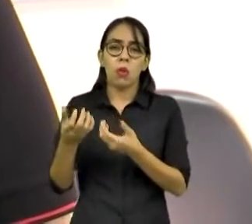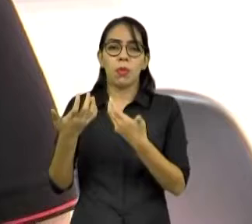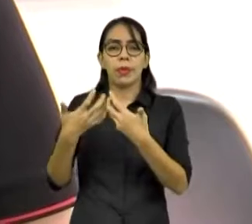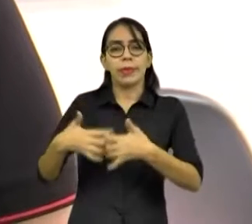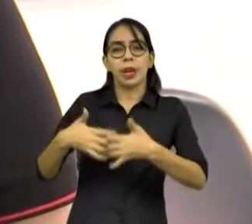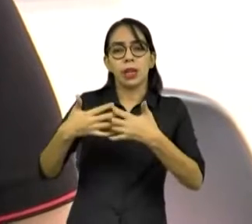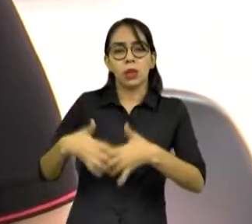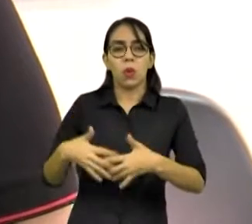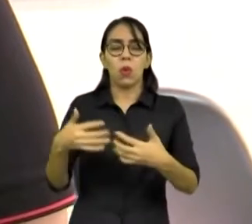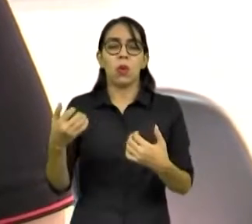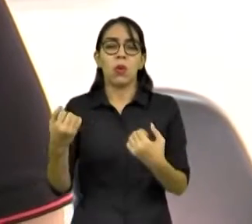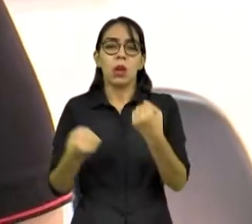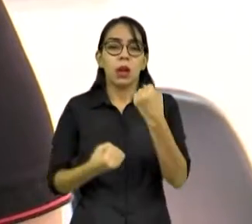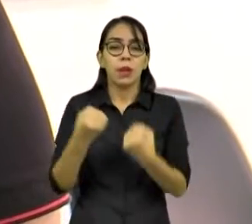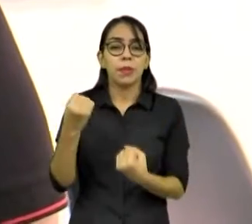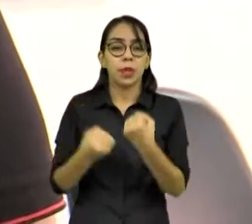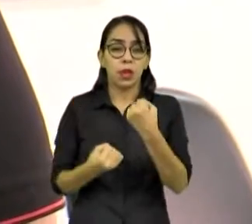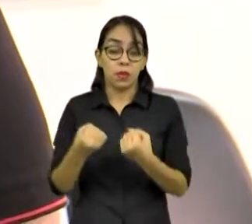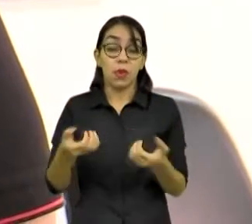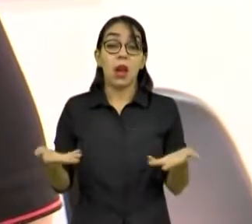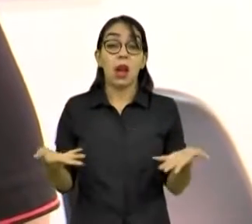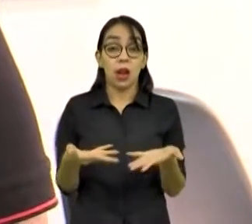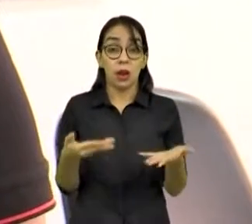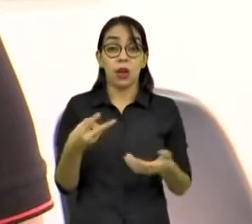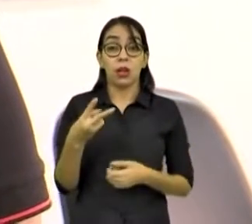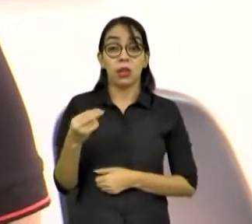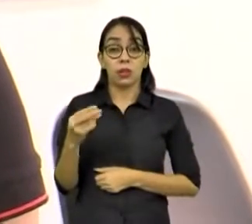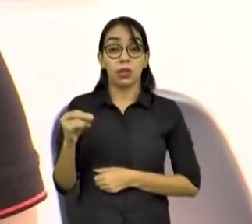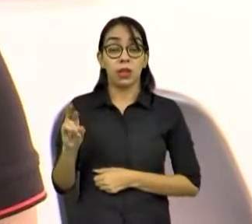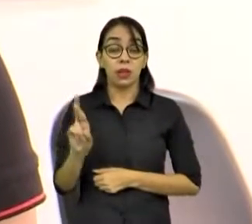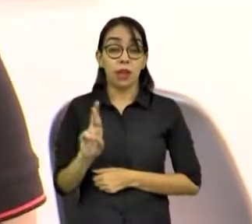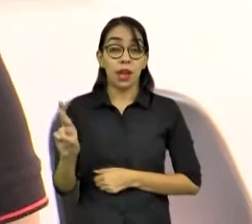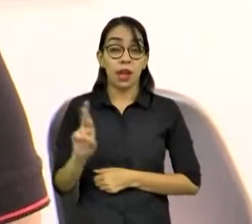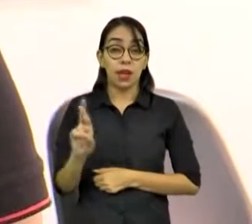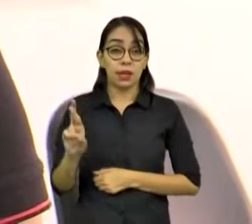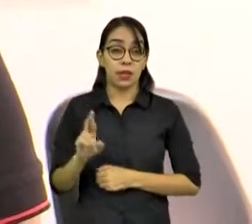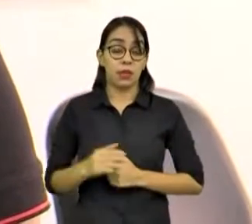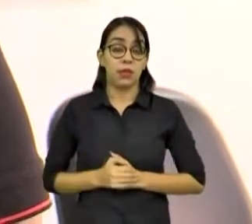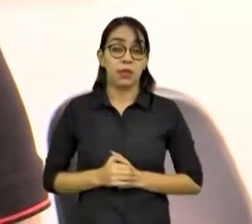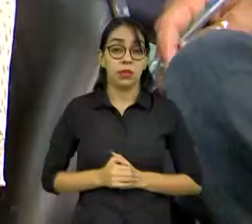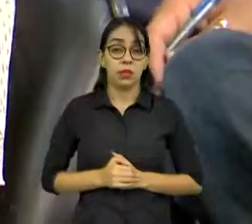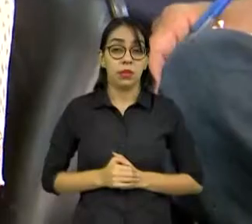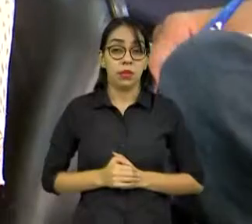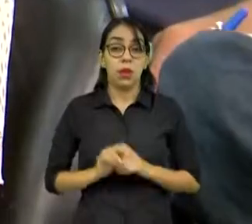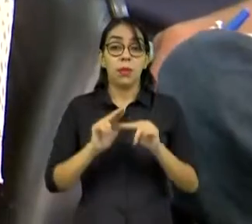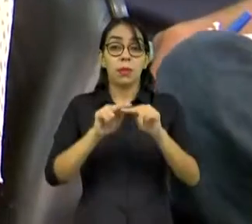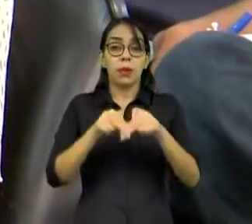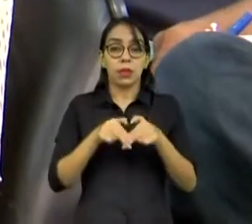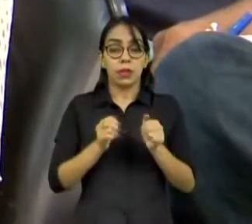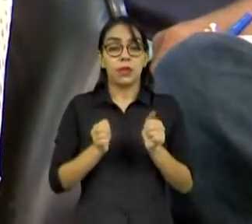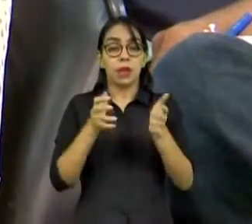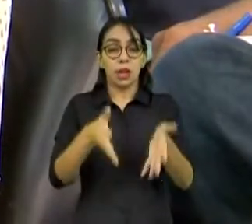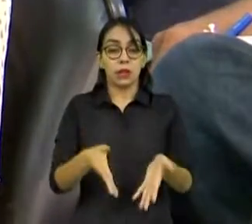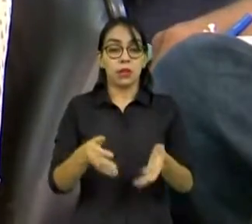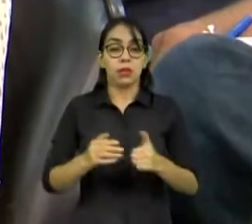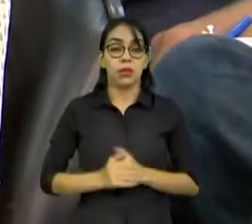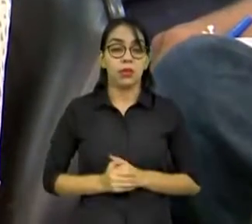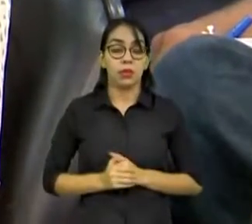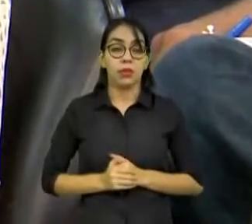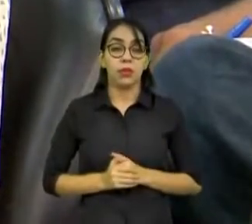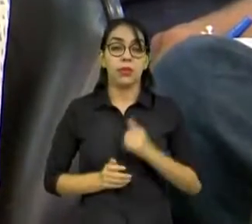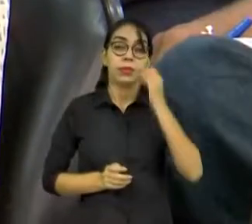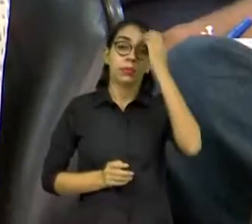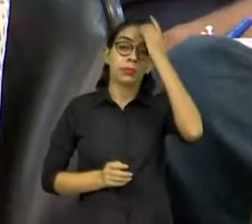140,00. Hoje chega até R$ 200,00 a hora máquina. Então isso encarece demais a produção agrícola. Apresentando algumas